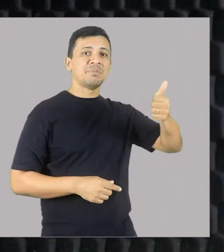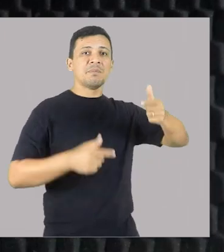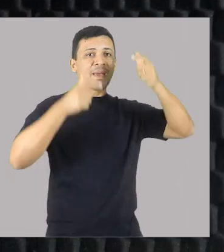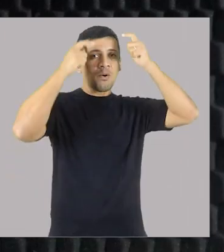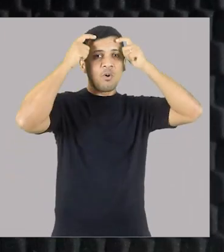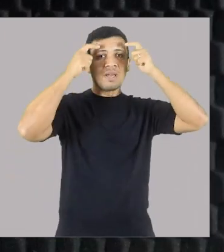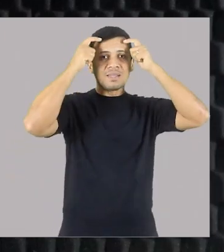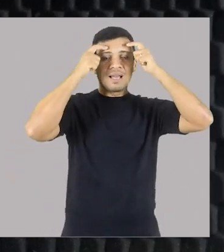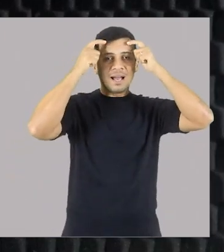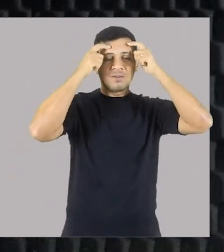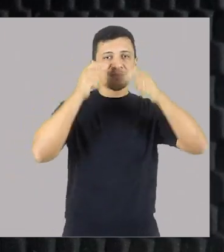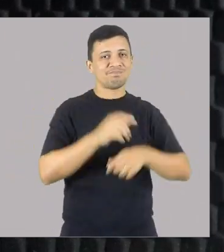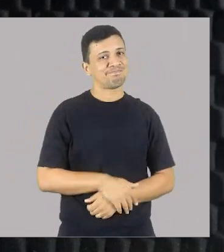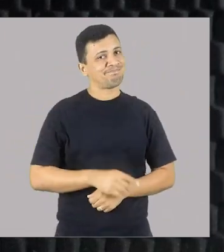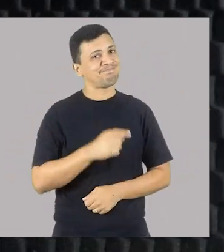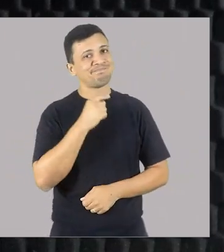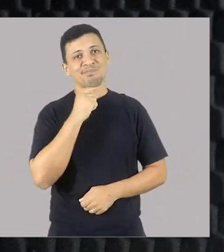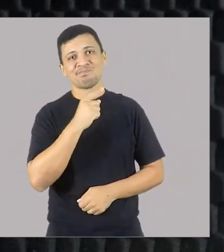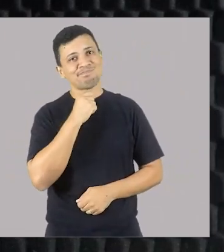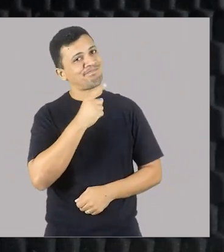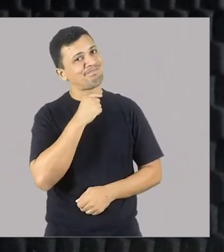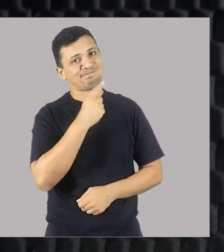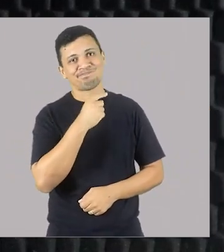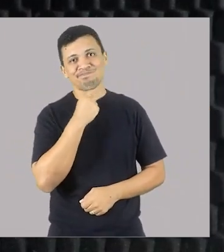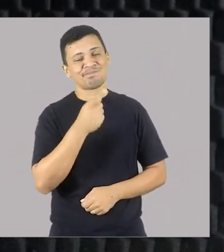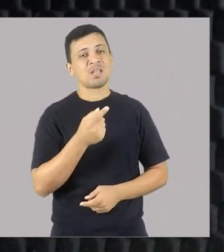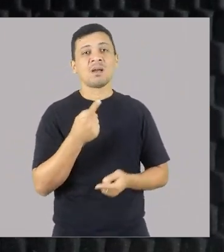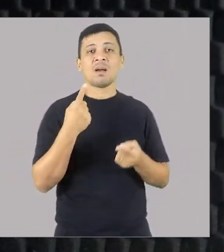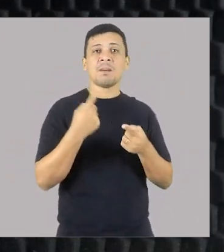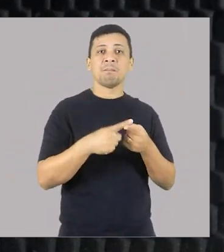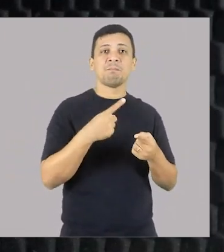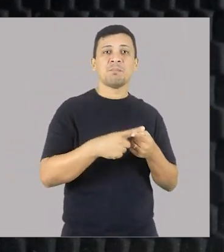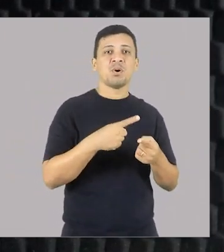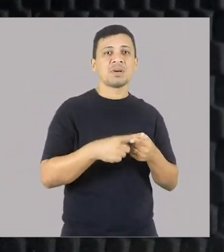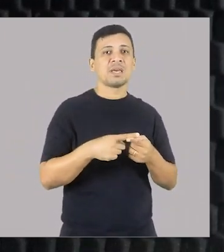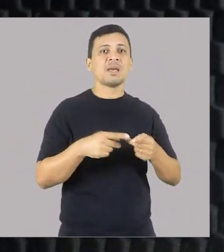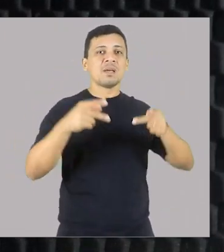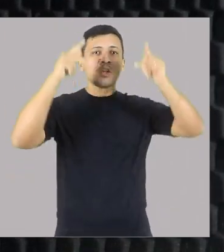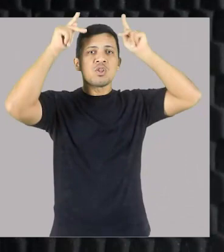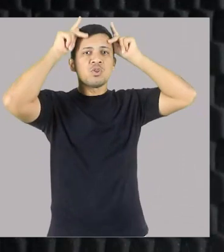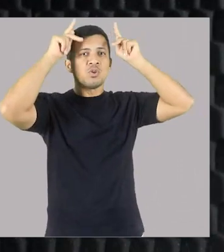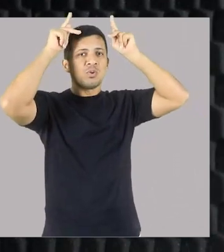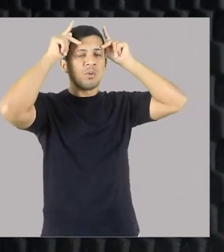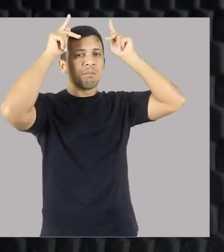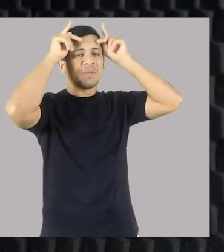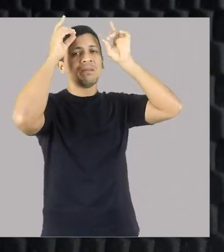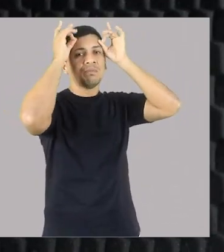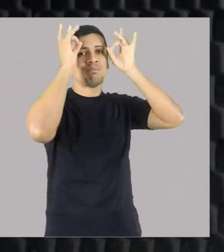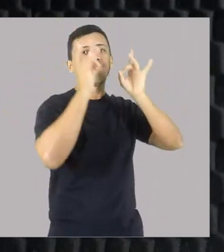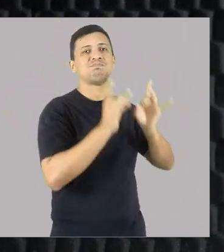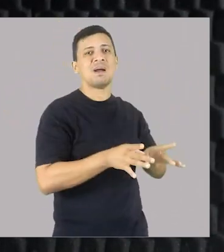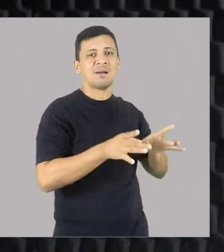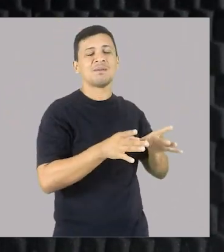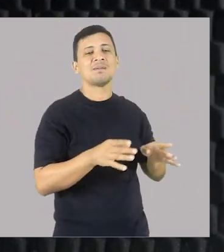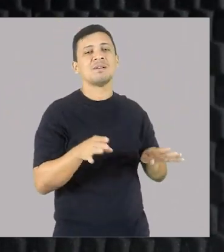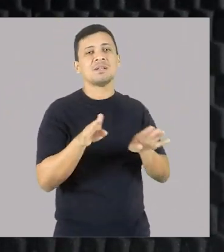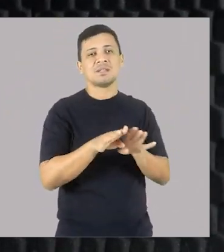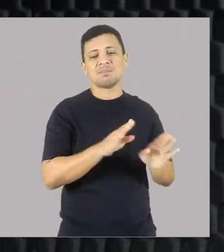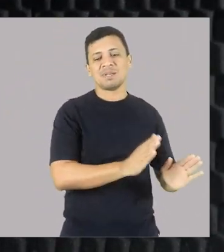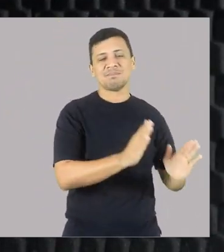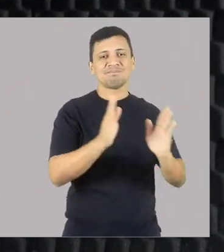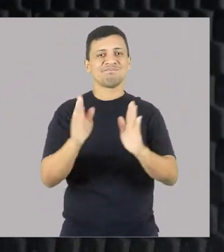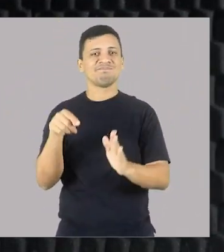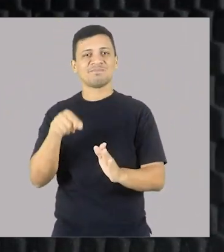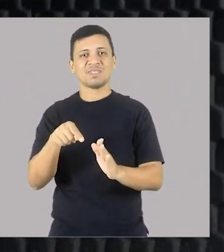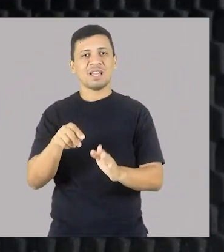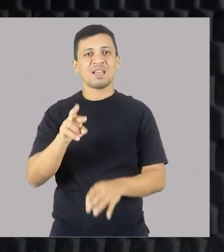onde não deu para consolidar, até por conta da abdicação do imperador, no período regencial, onde não dá